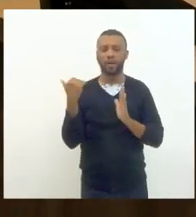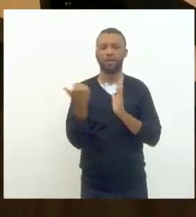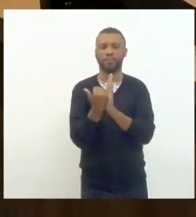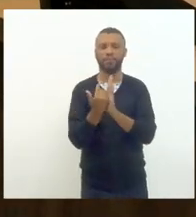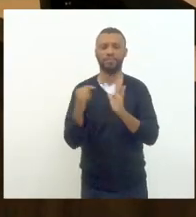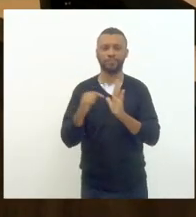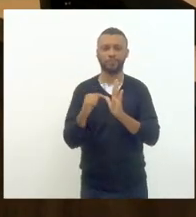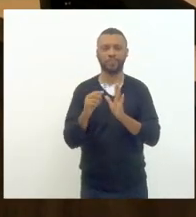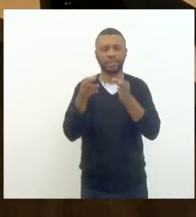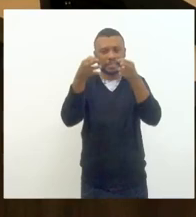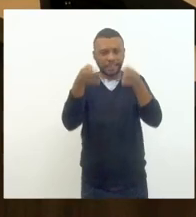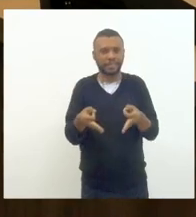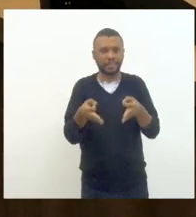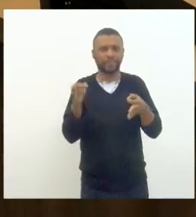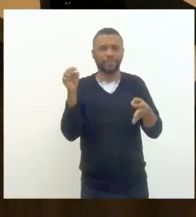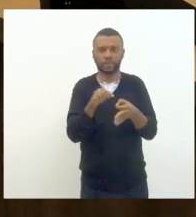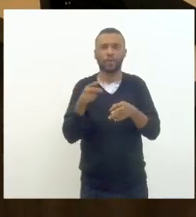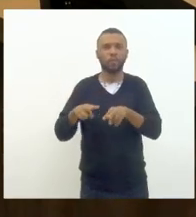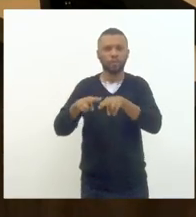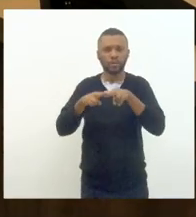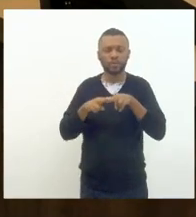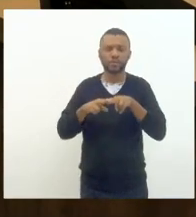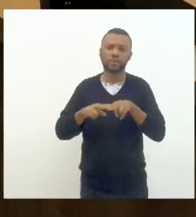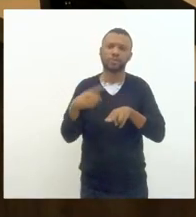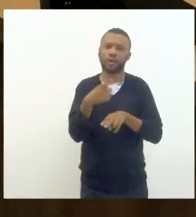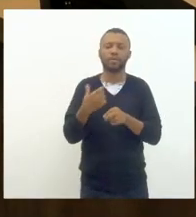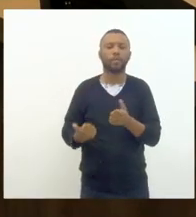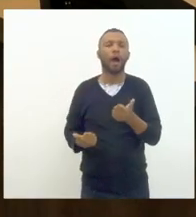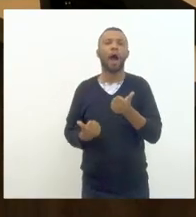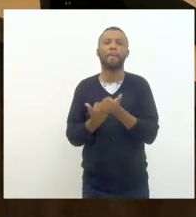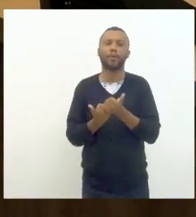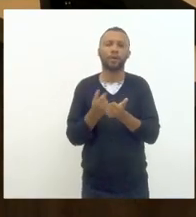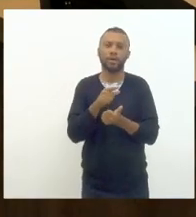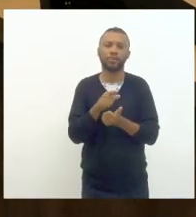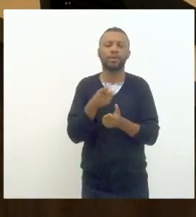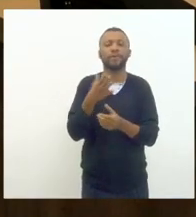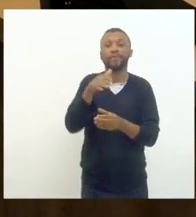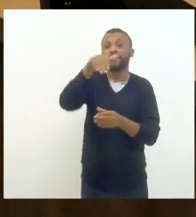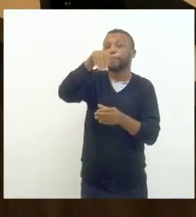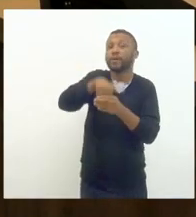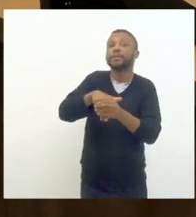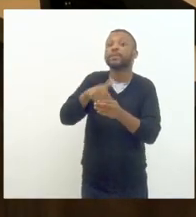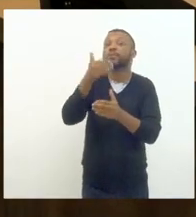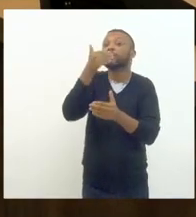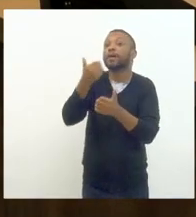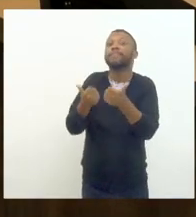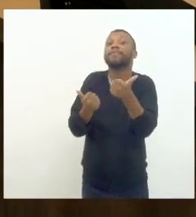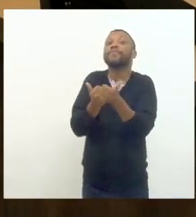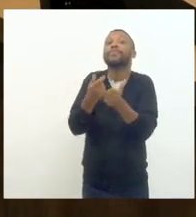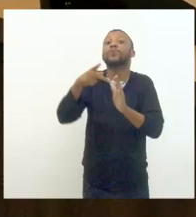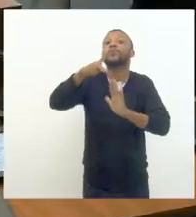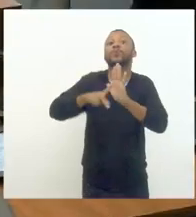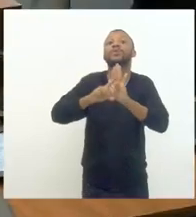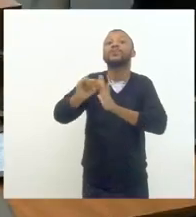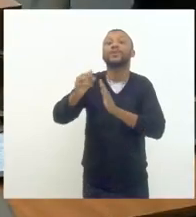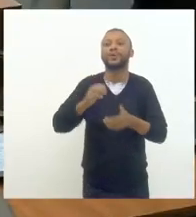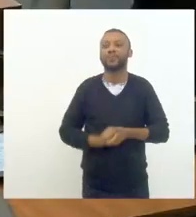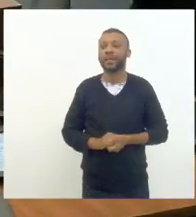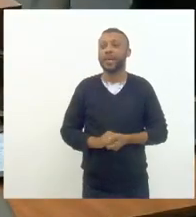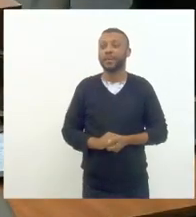e exatamente por isso estamos apoiando e votando a favor do projeto, senhora presidente.